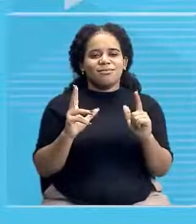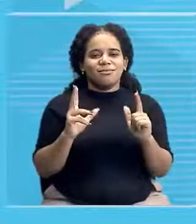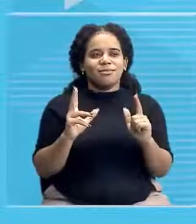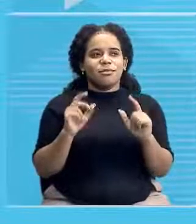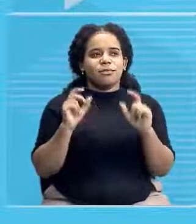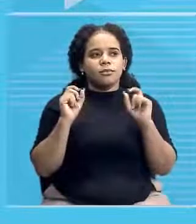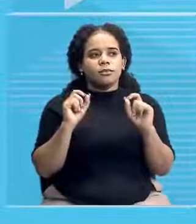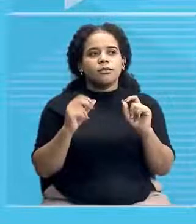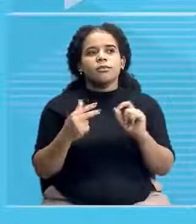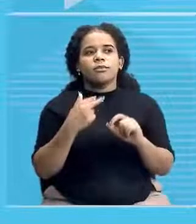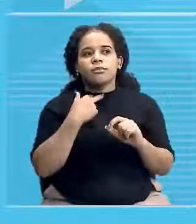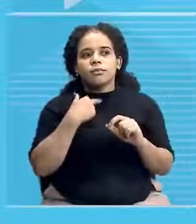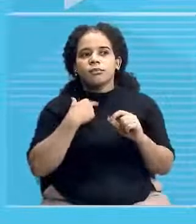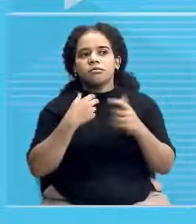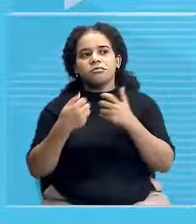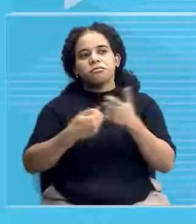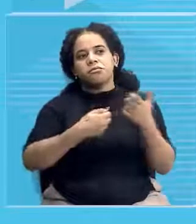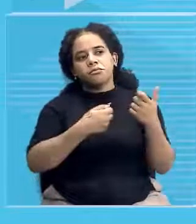não pode